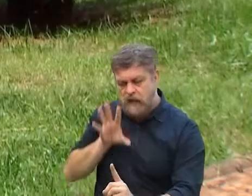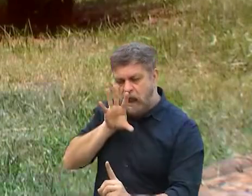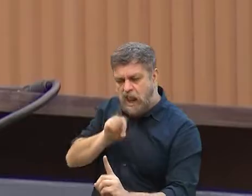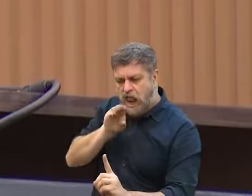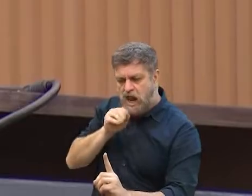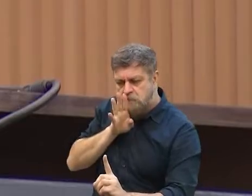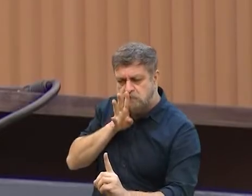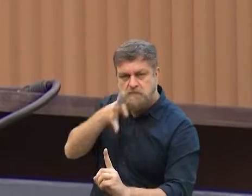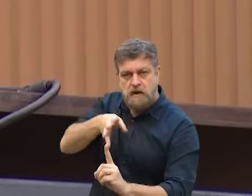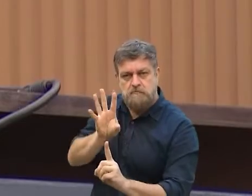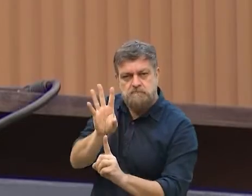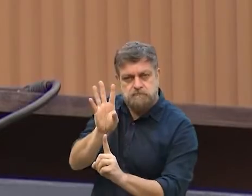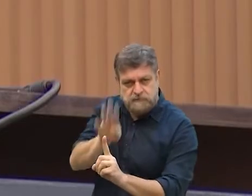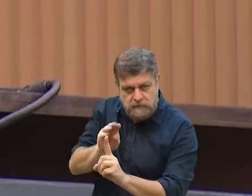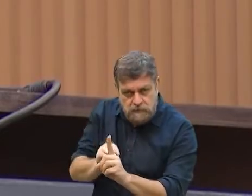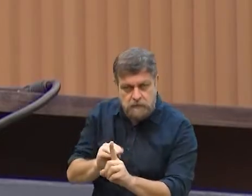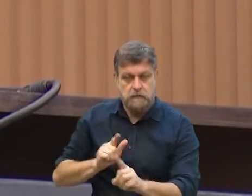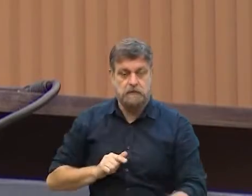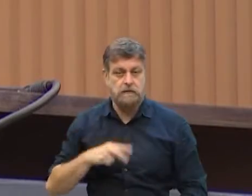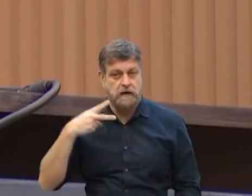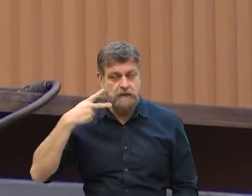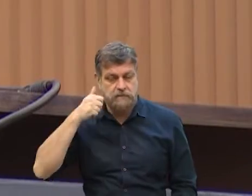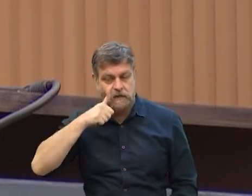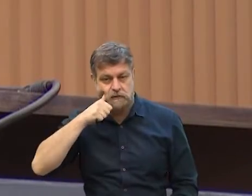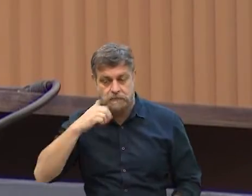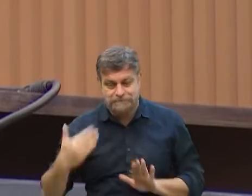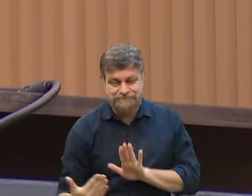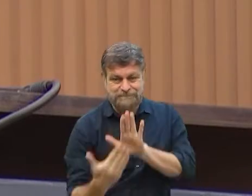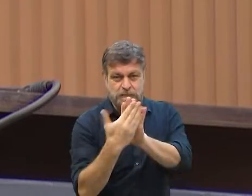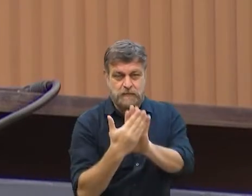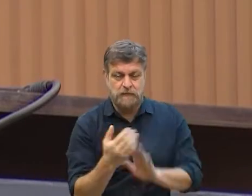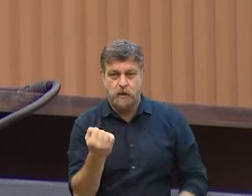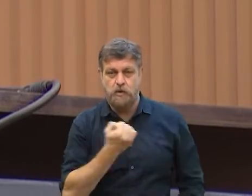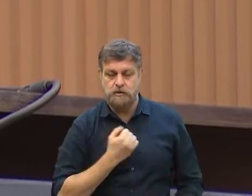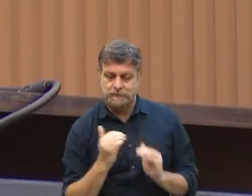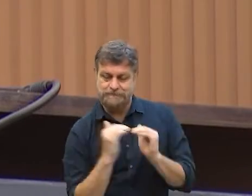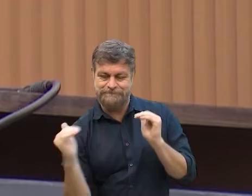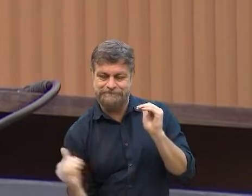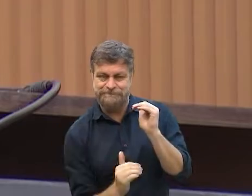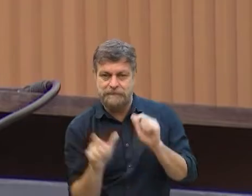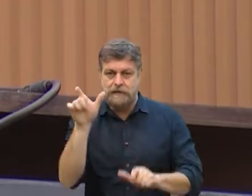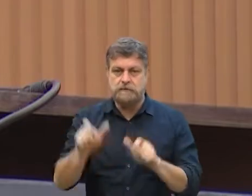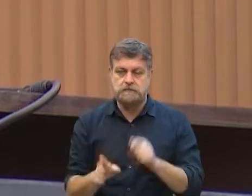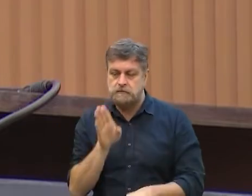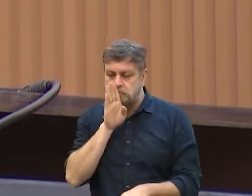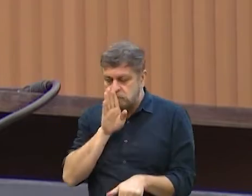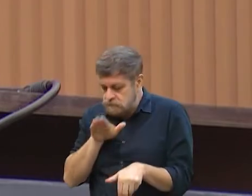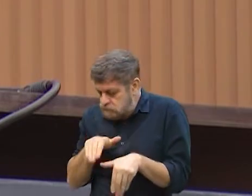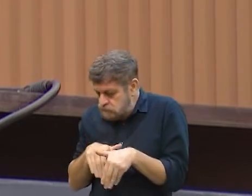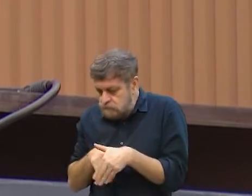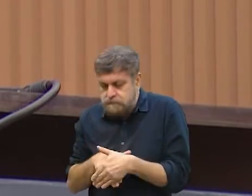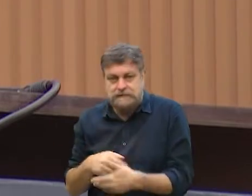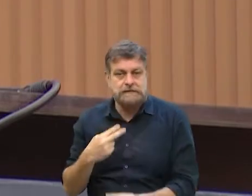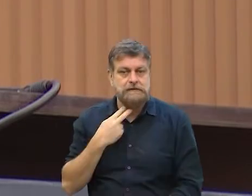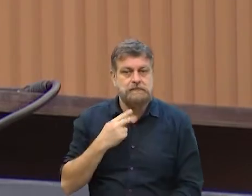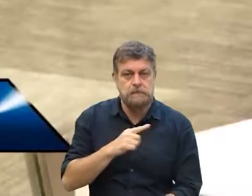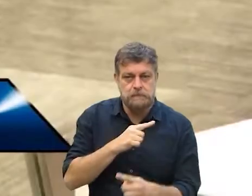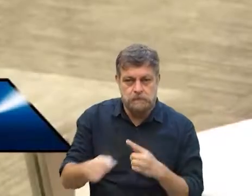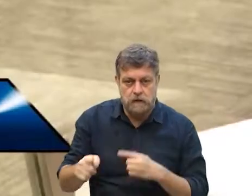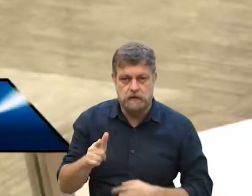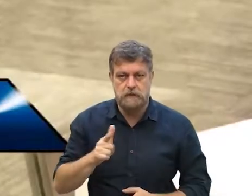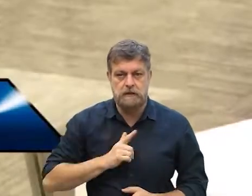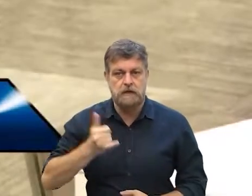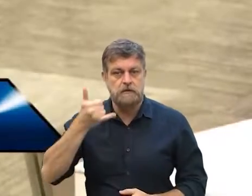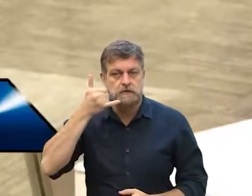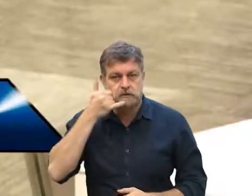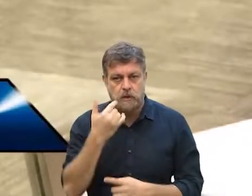verbal. Para a vereadora, porém, o desafio é lidar com as subnotificações de quem não pede ajuda porque não pode. Nós